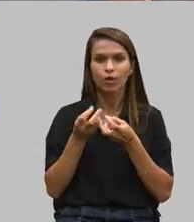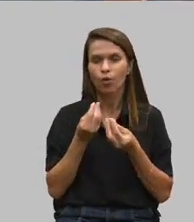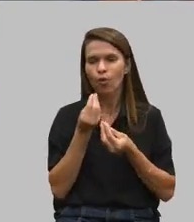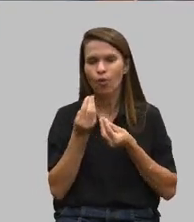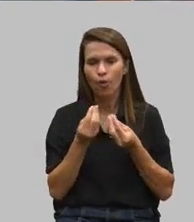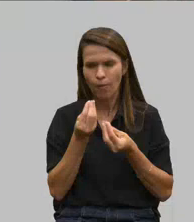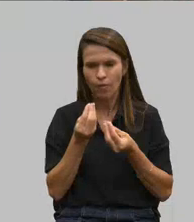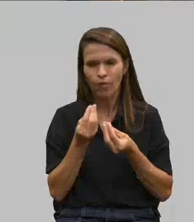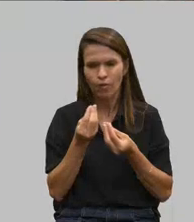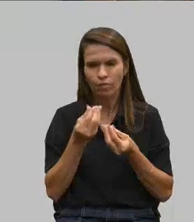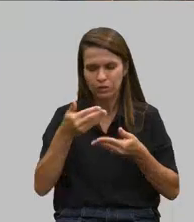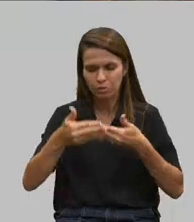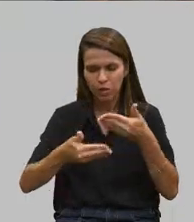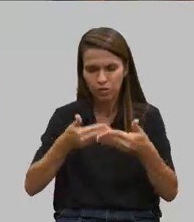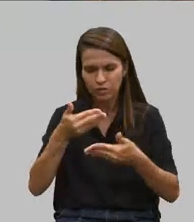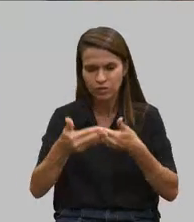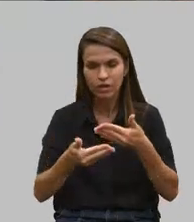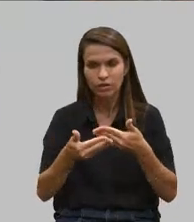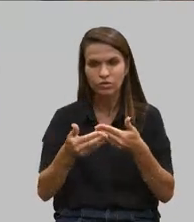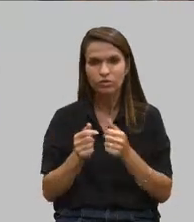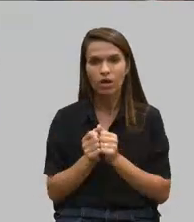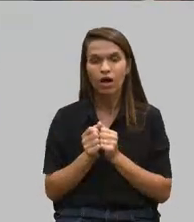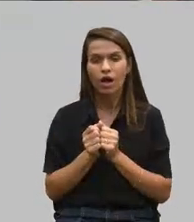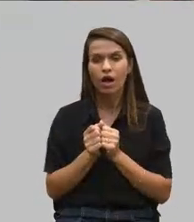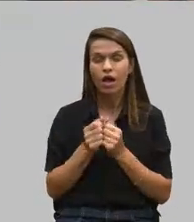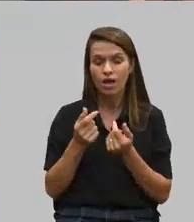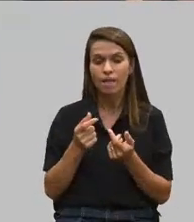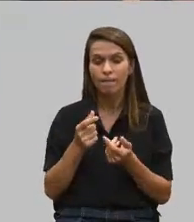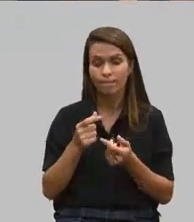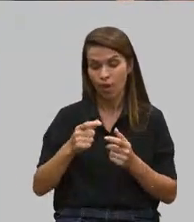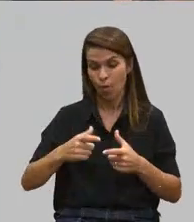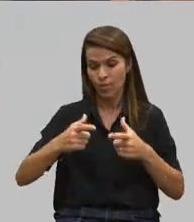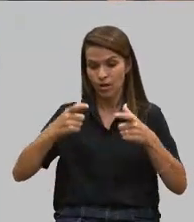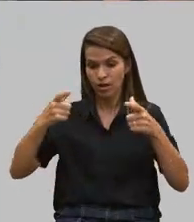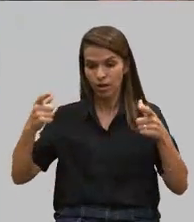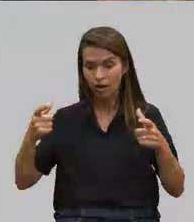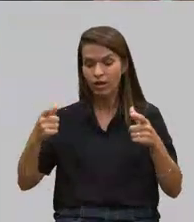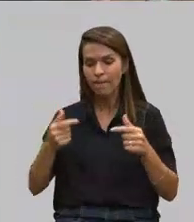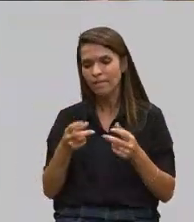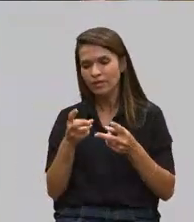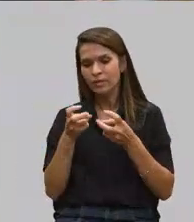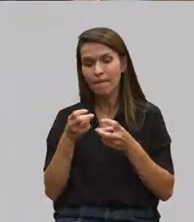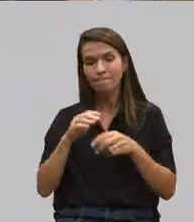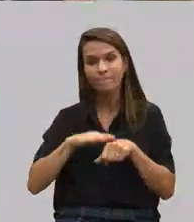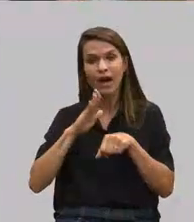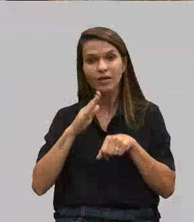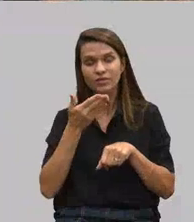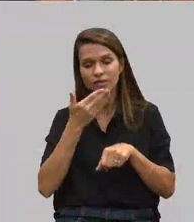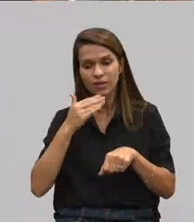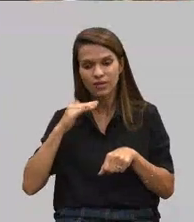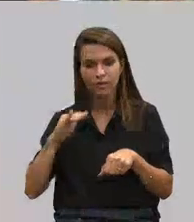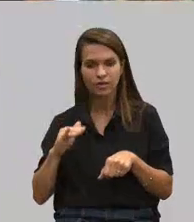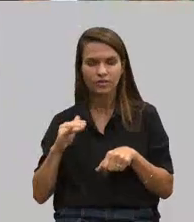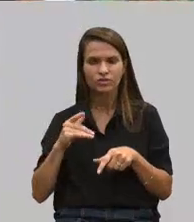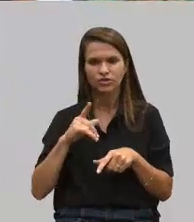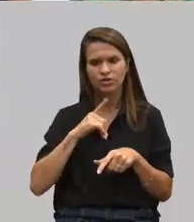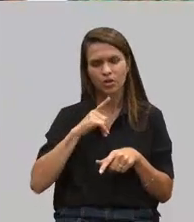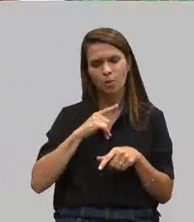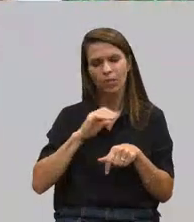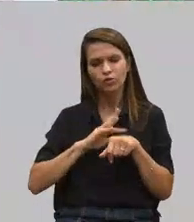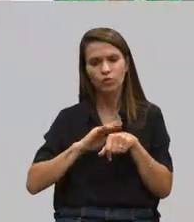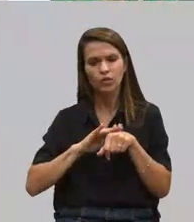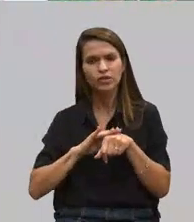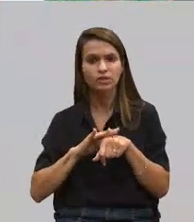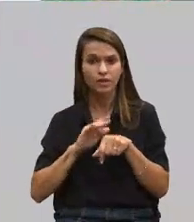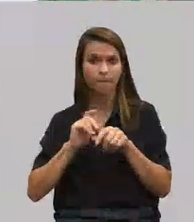ampliem ampliem a triagem tenhamos mais crianças com possibilidade de ter alguma doença a ser tratada do que